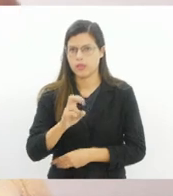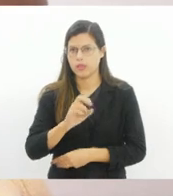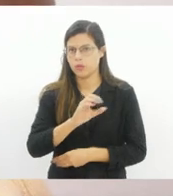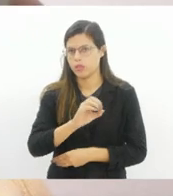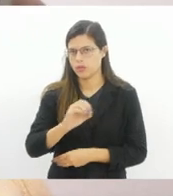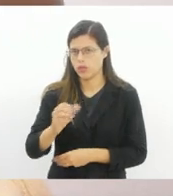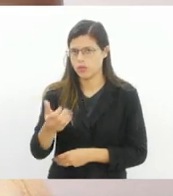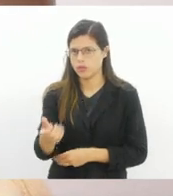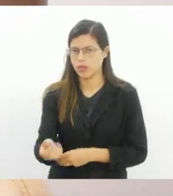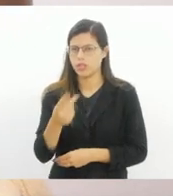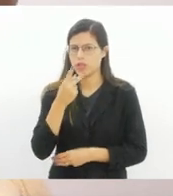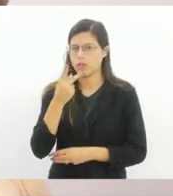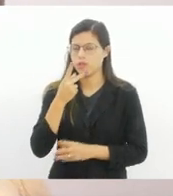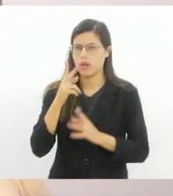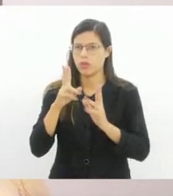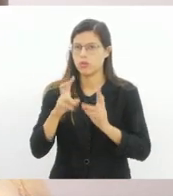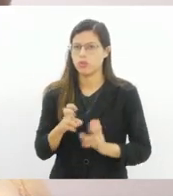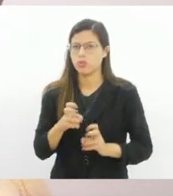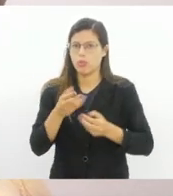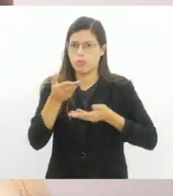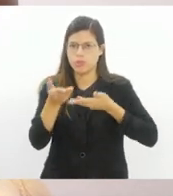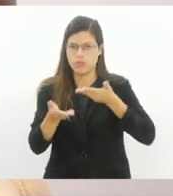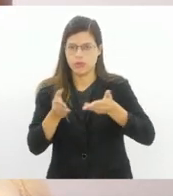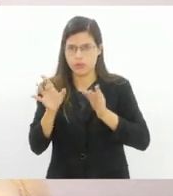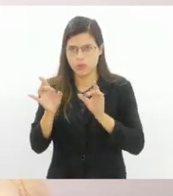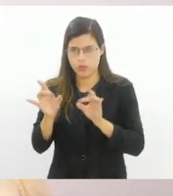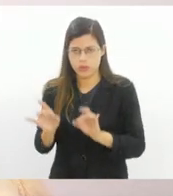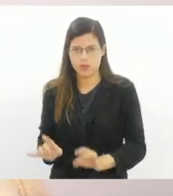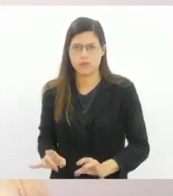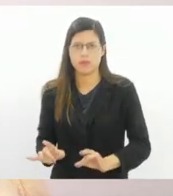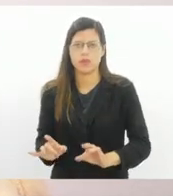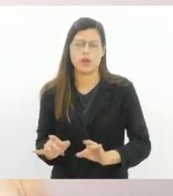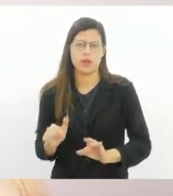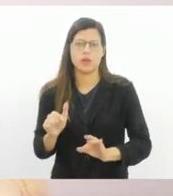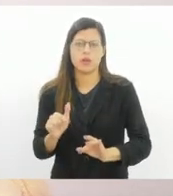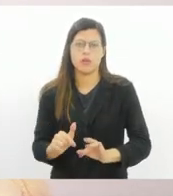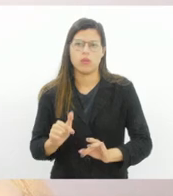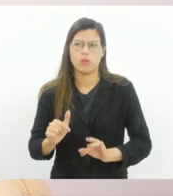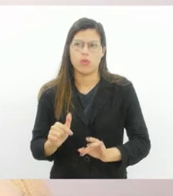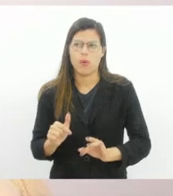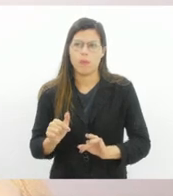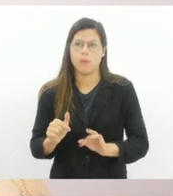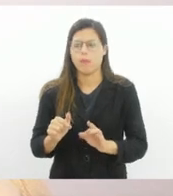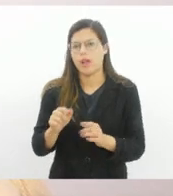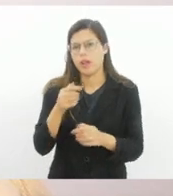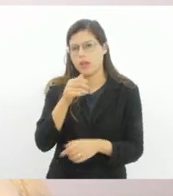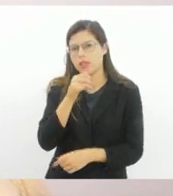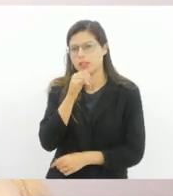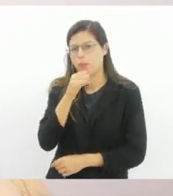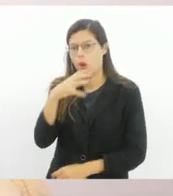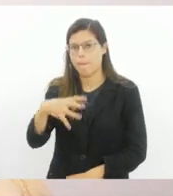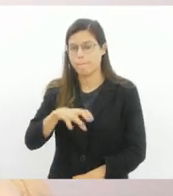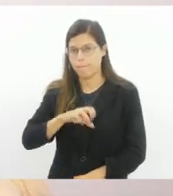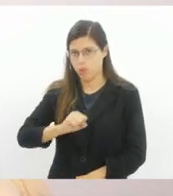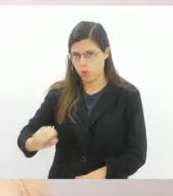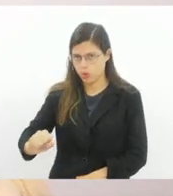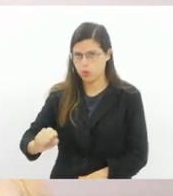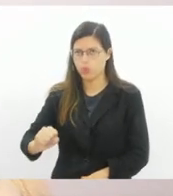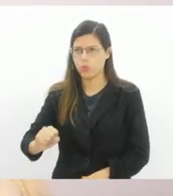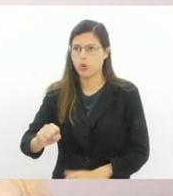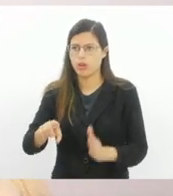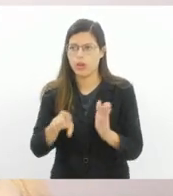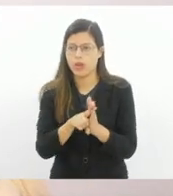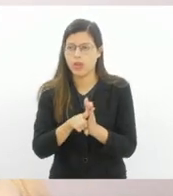165.006, que trata dos serviços especializados habilitados para a realização da interrupção da gestação prevista em lei, esse número cai